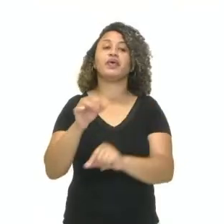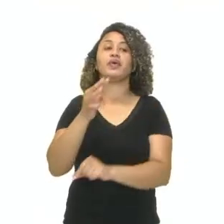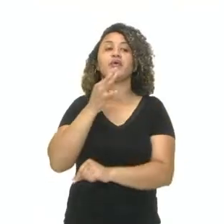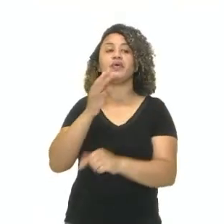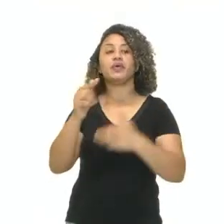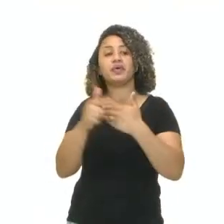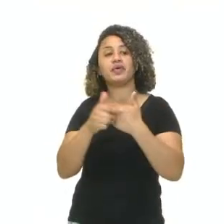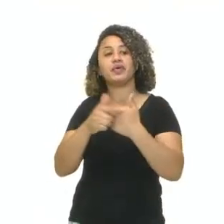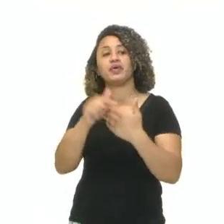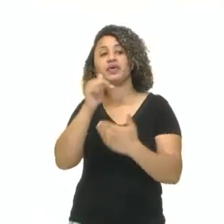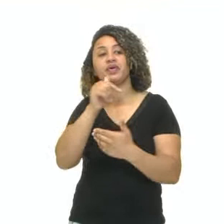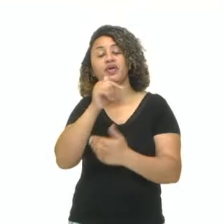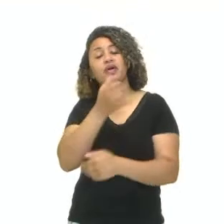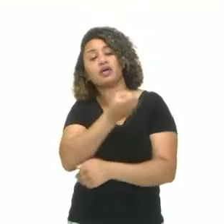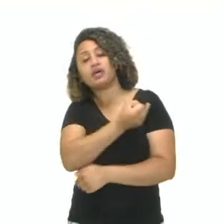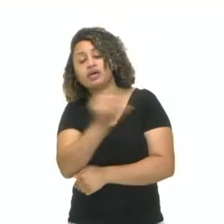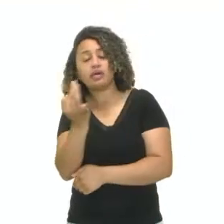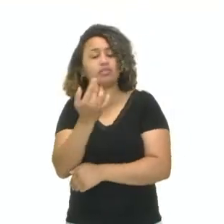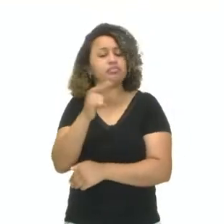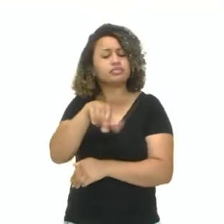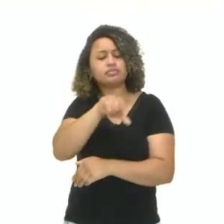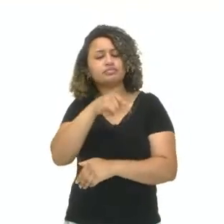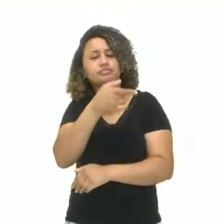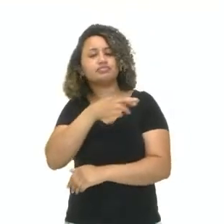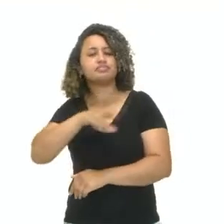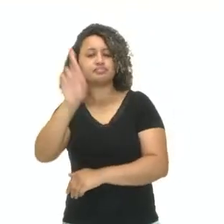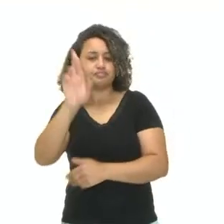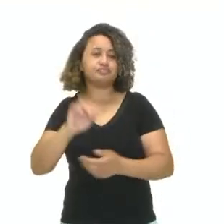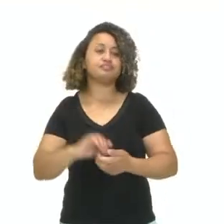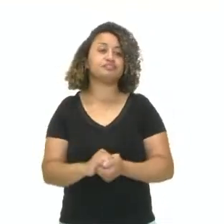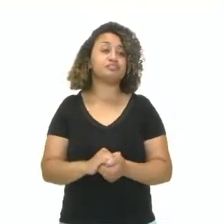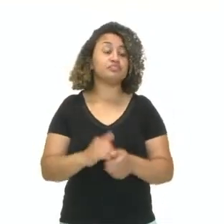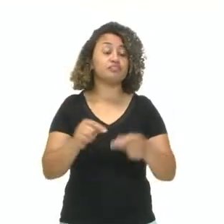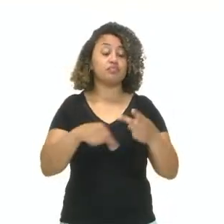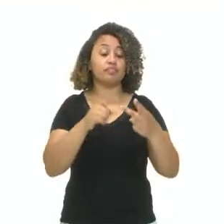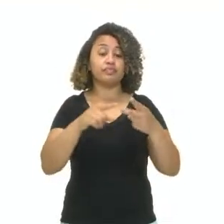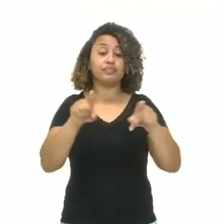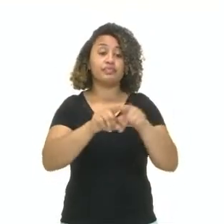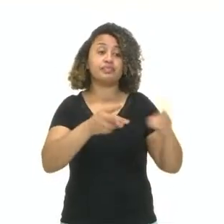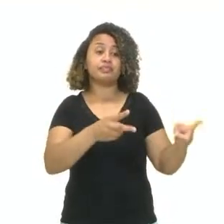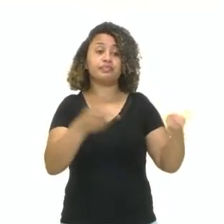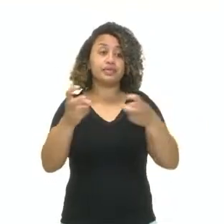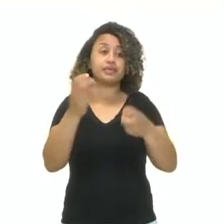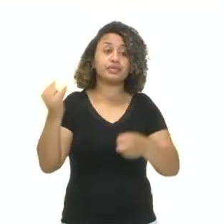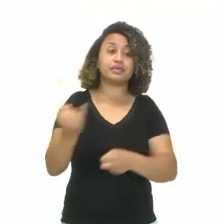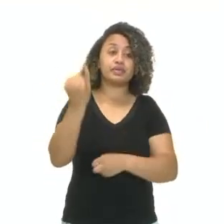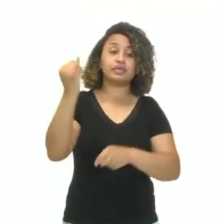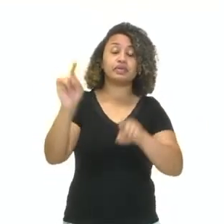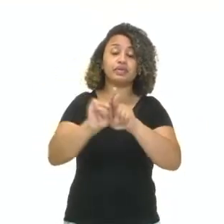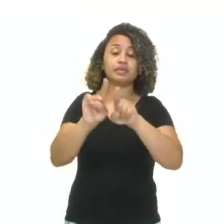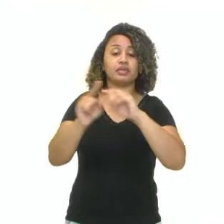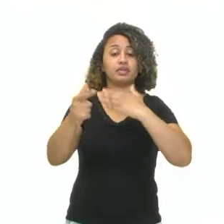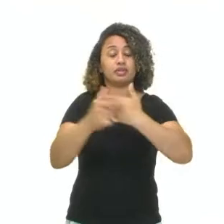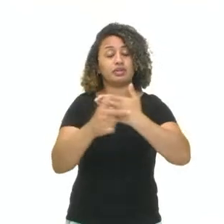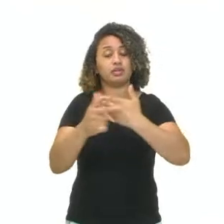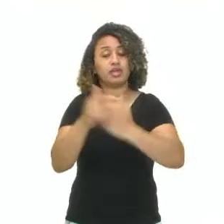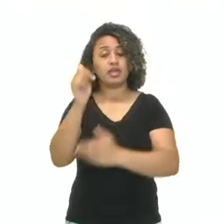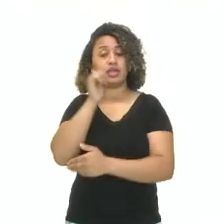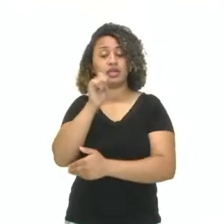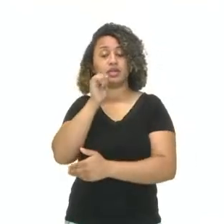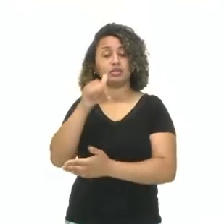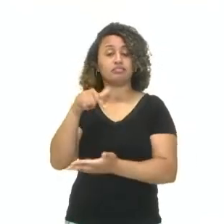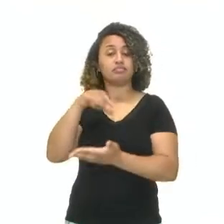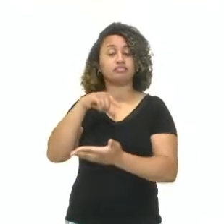das mulheres em algumas organizações religiosas e perceber a importância e a função que as mulheres ocupam